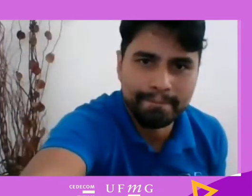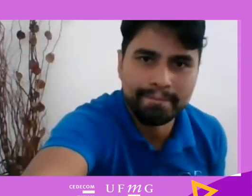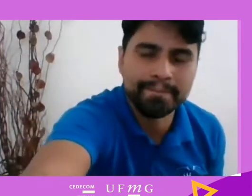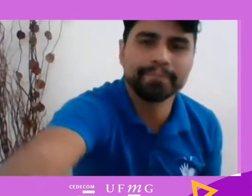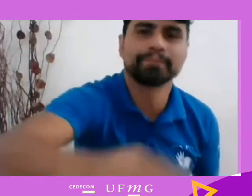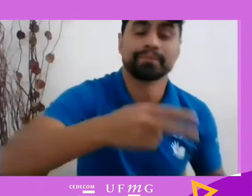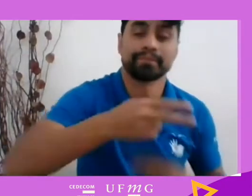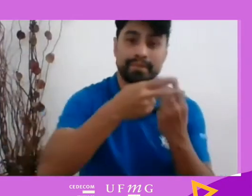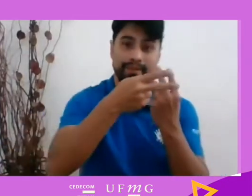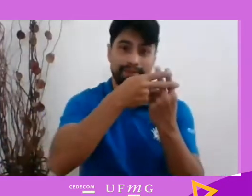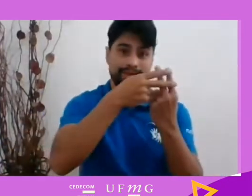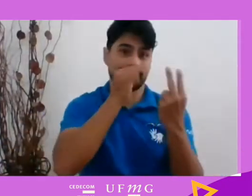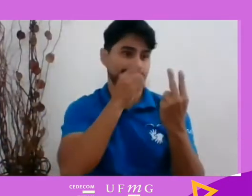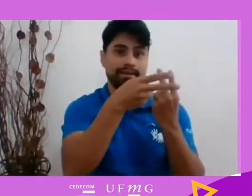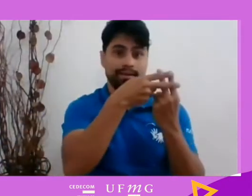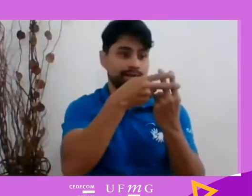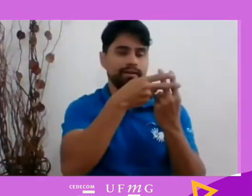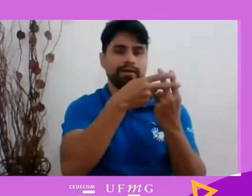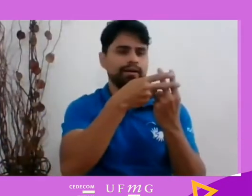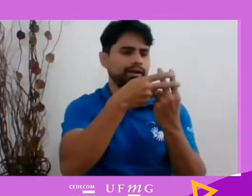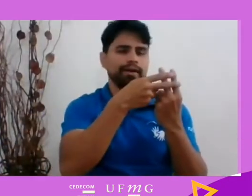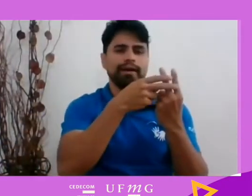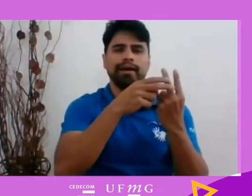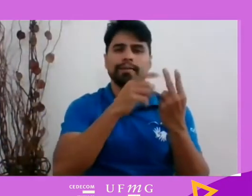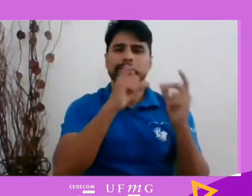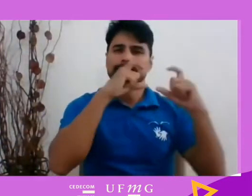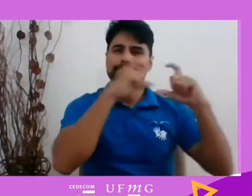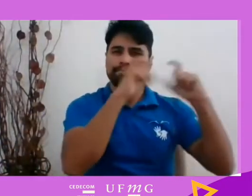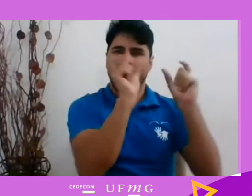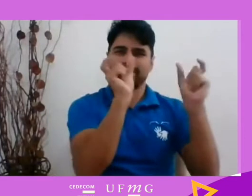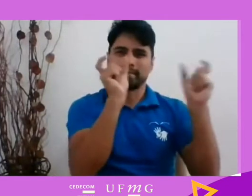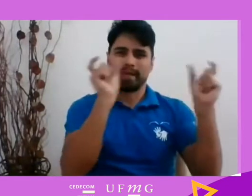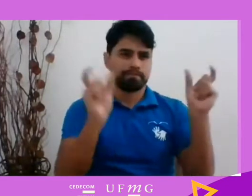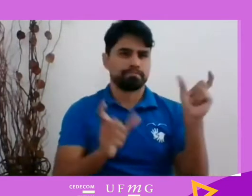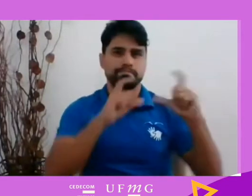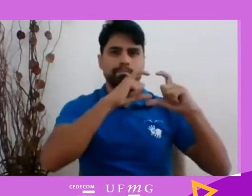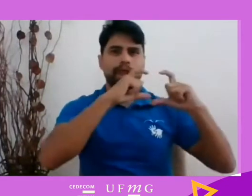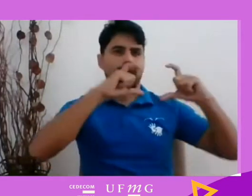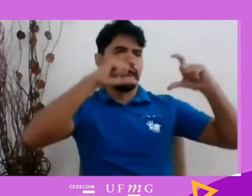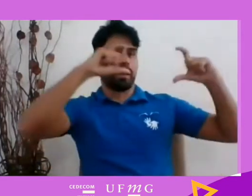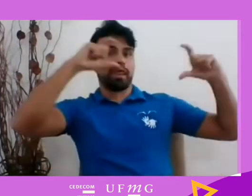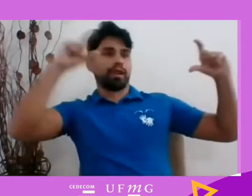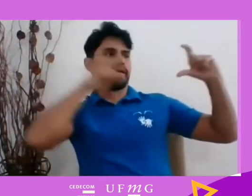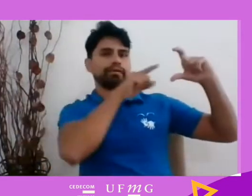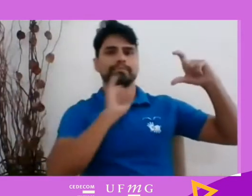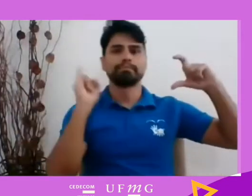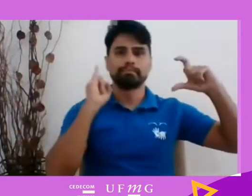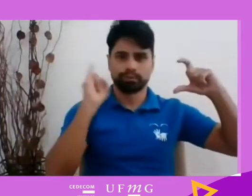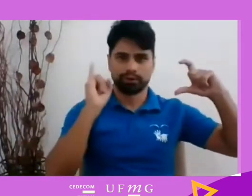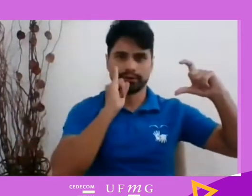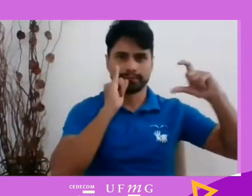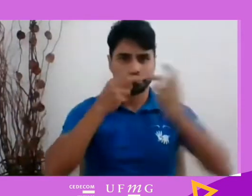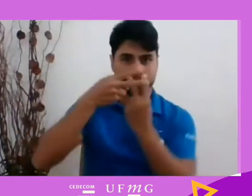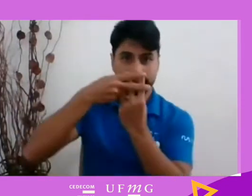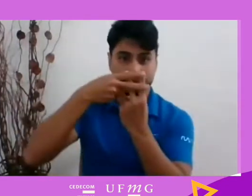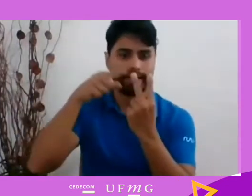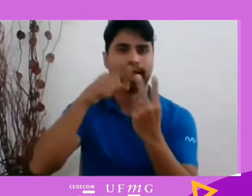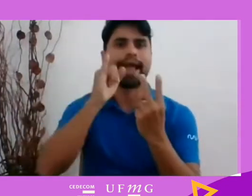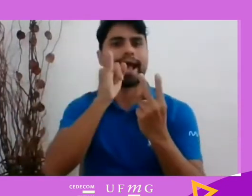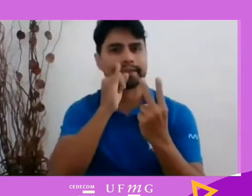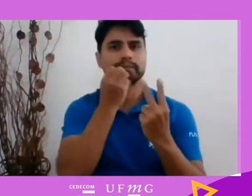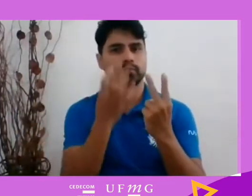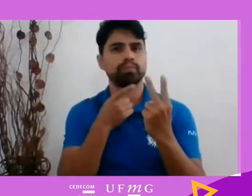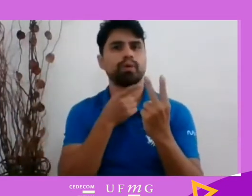questões ao longo do tempo. E as hashtags são um exemplo, é uma forma de mediação, mas há outras, por